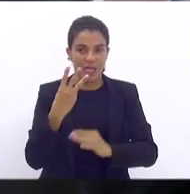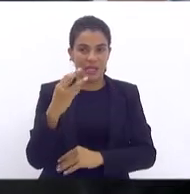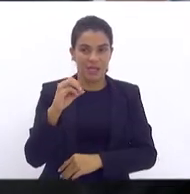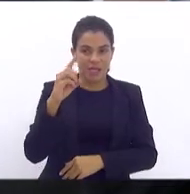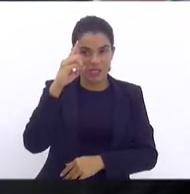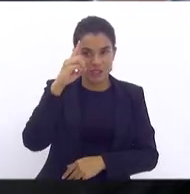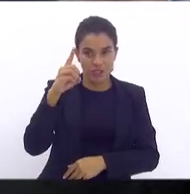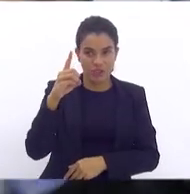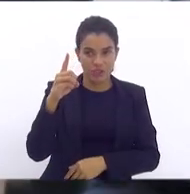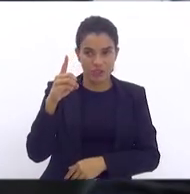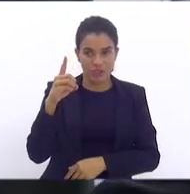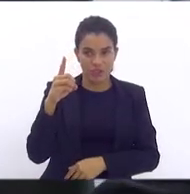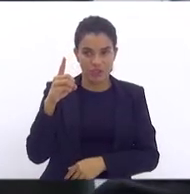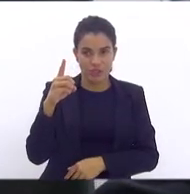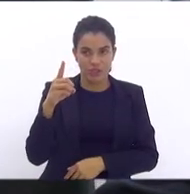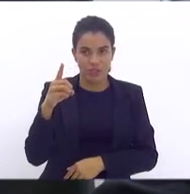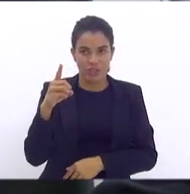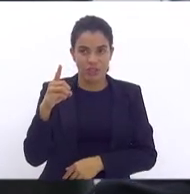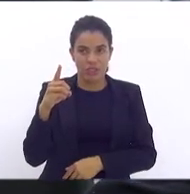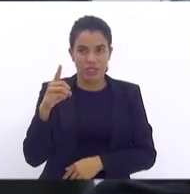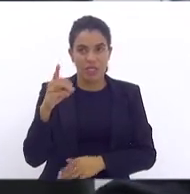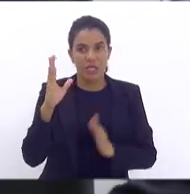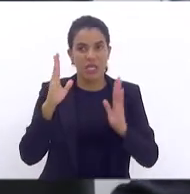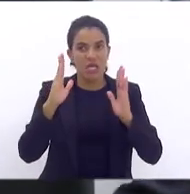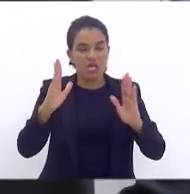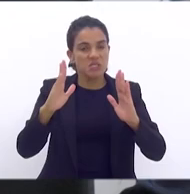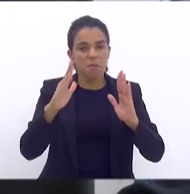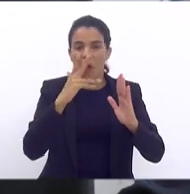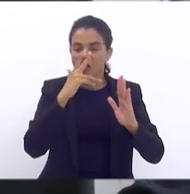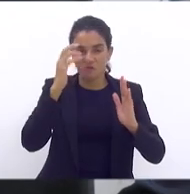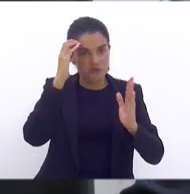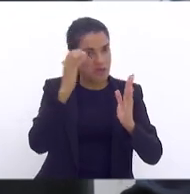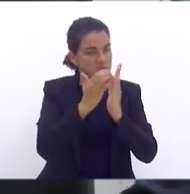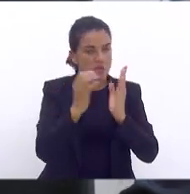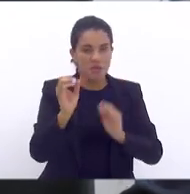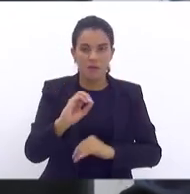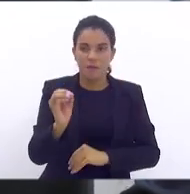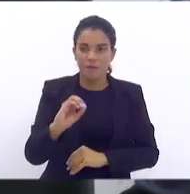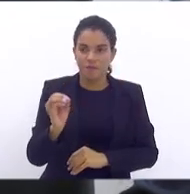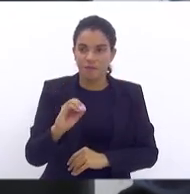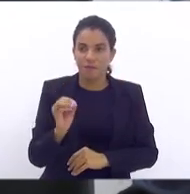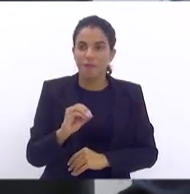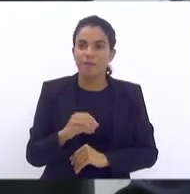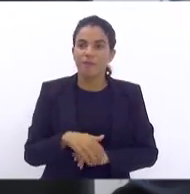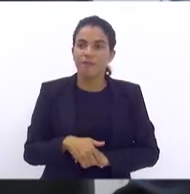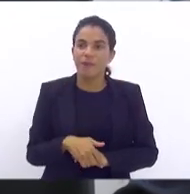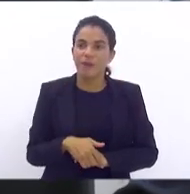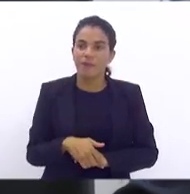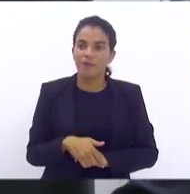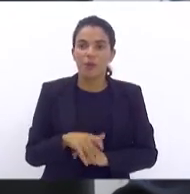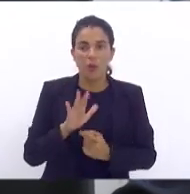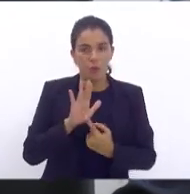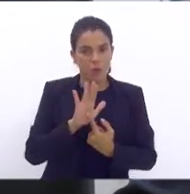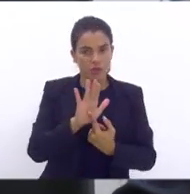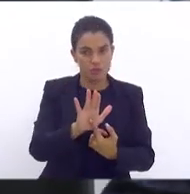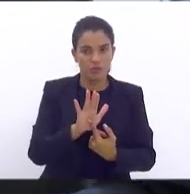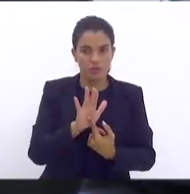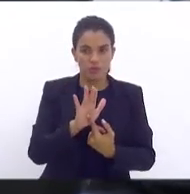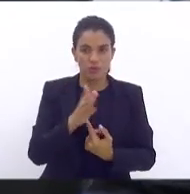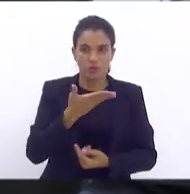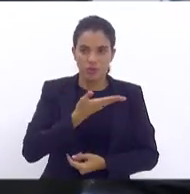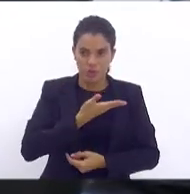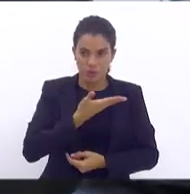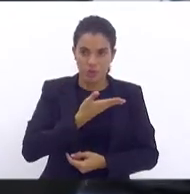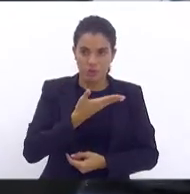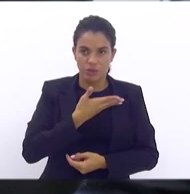dias. E esse prazo parece que não foi estabelecido. Se eu buscar aqui na legislação, eu vou mostrar para o amigo